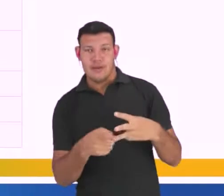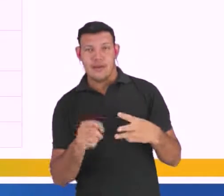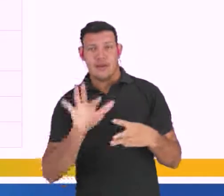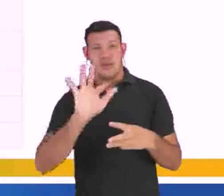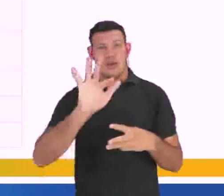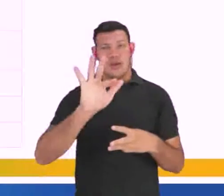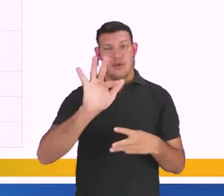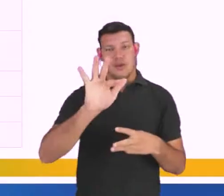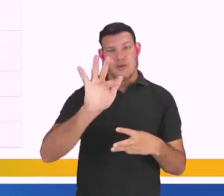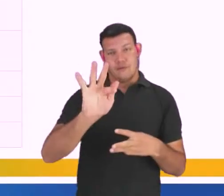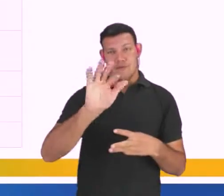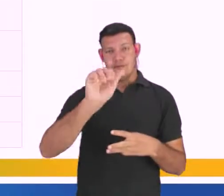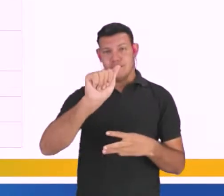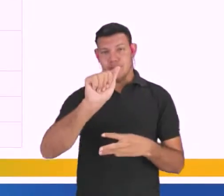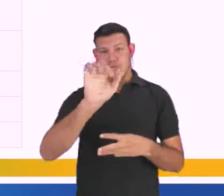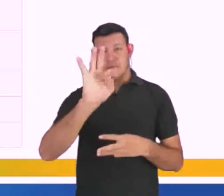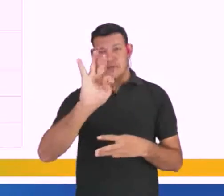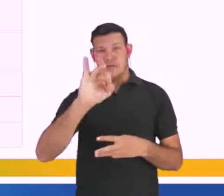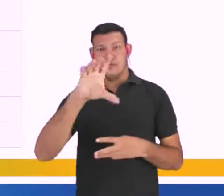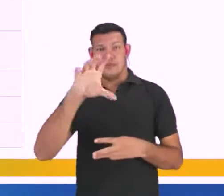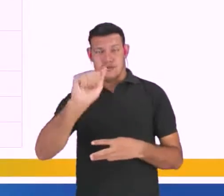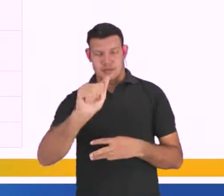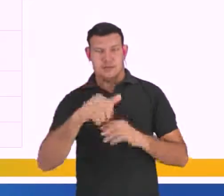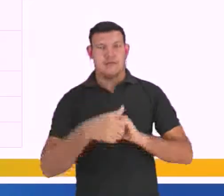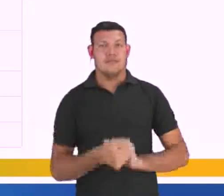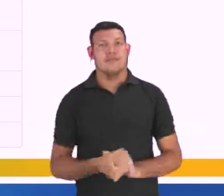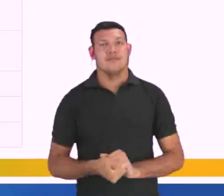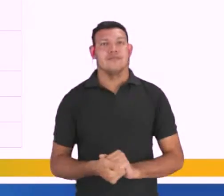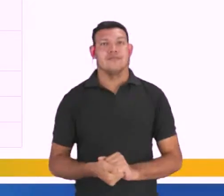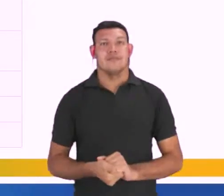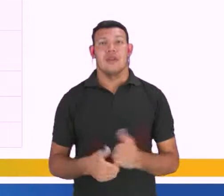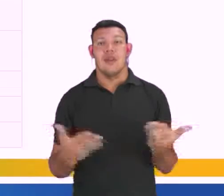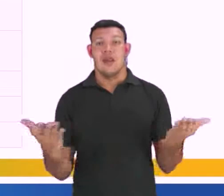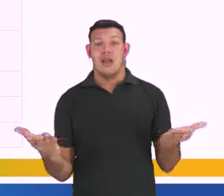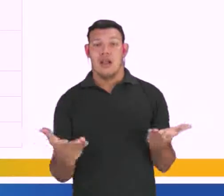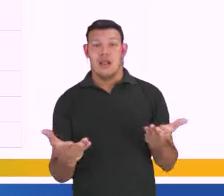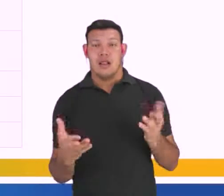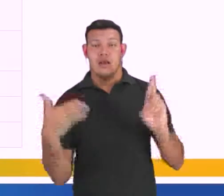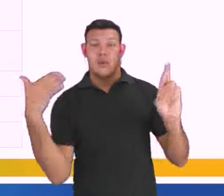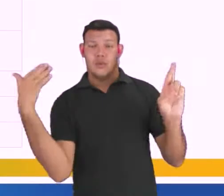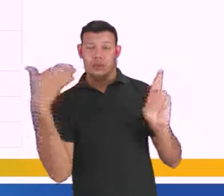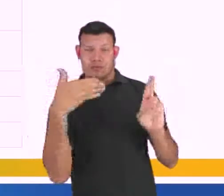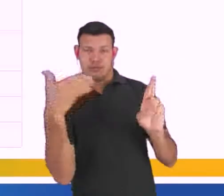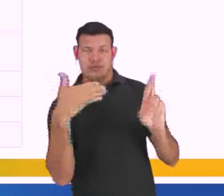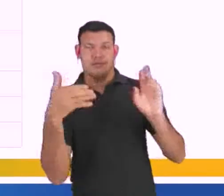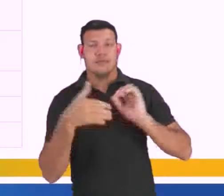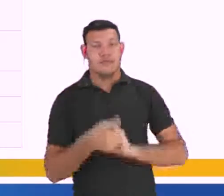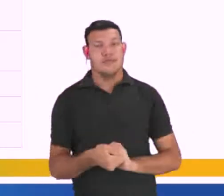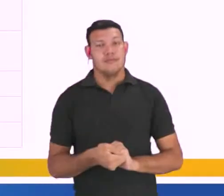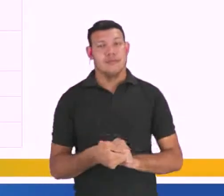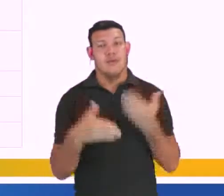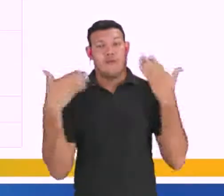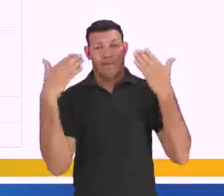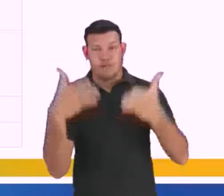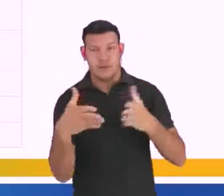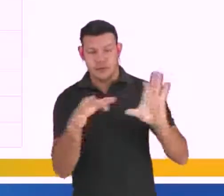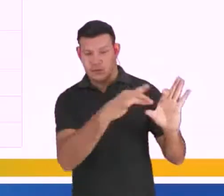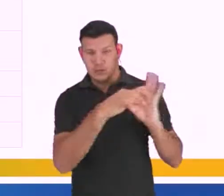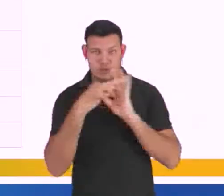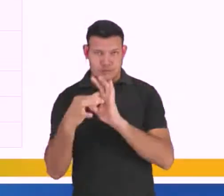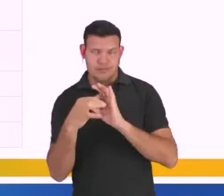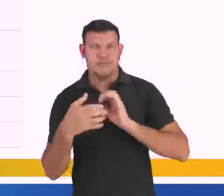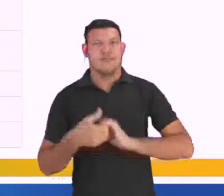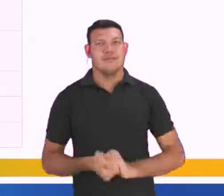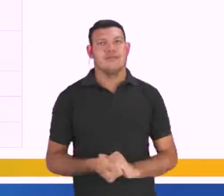E a referencial, que tem como foco o contexto. Nessa aula, nós vamos ver a fática, a metalinguística e a apelativa.